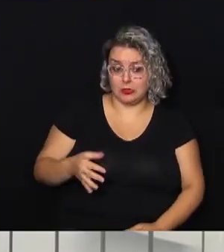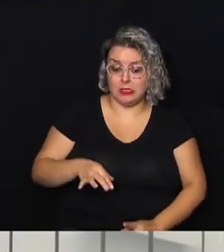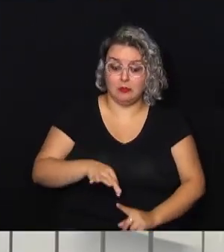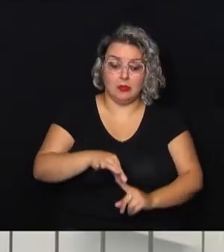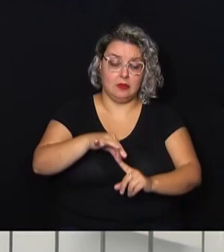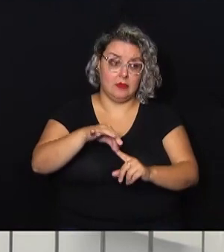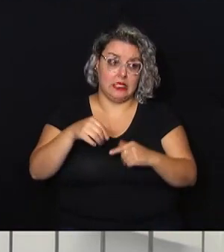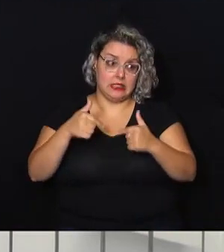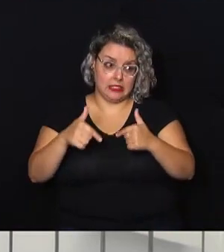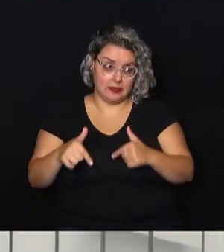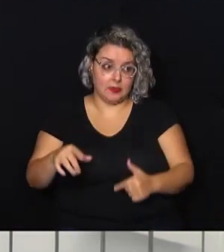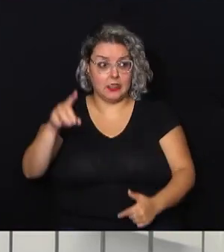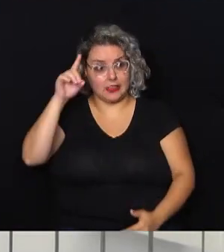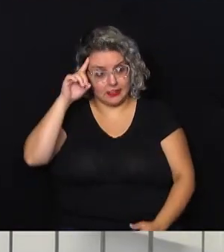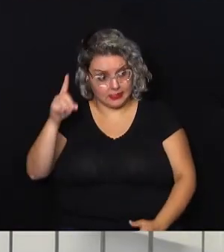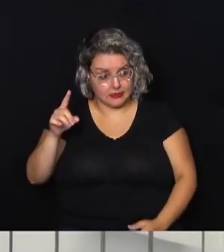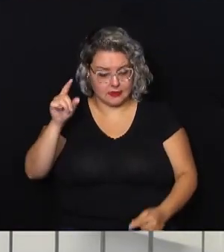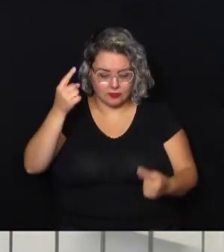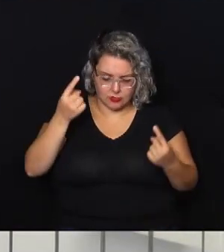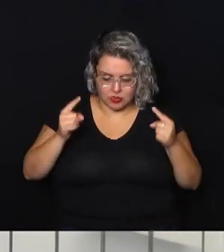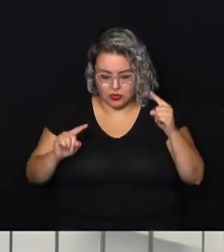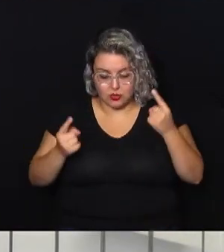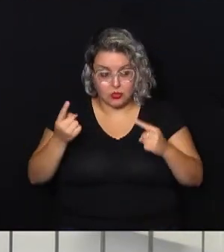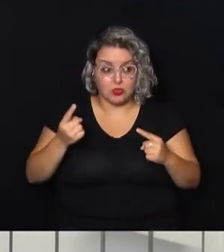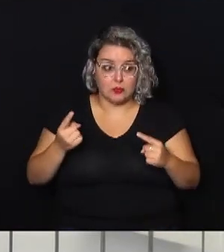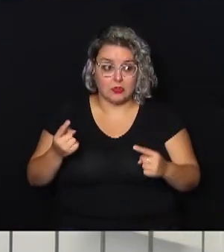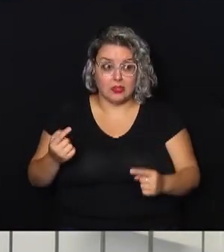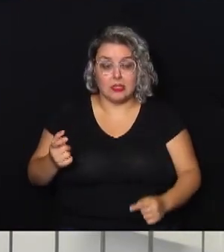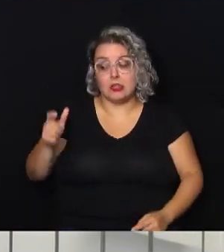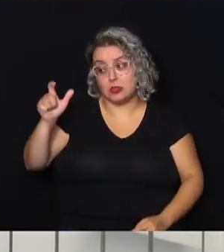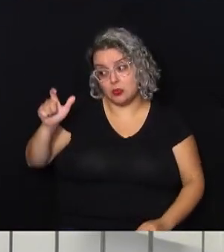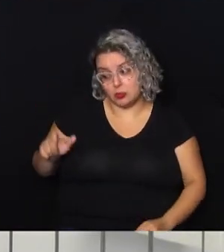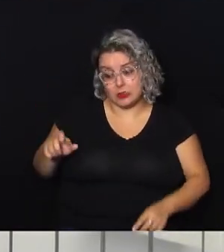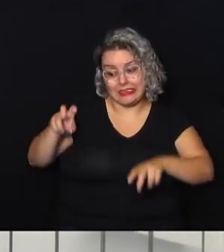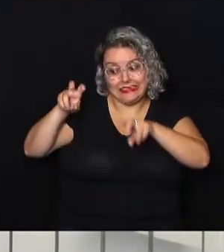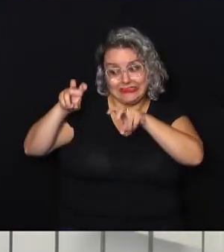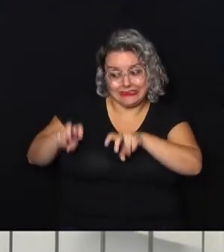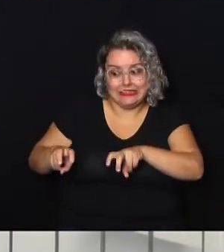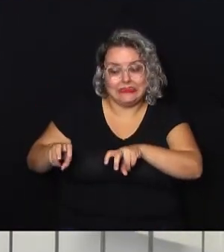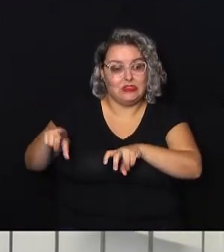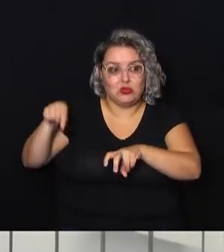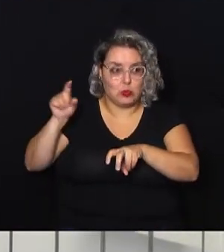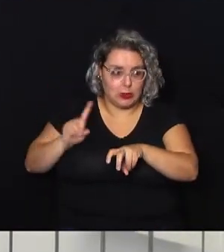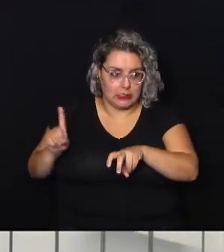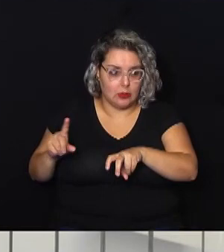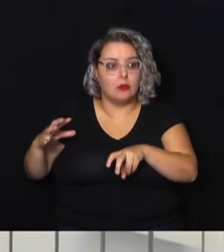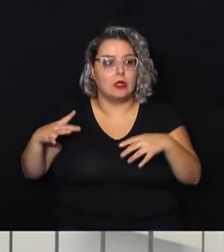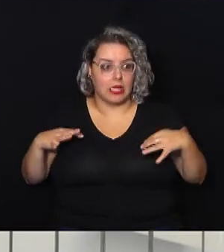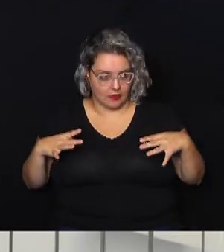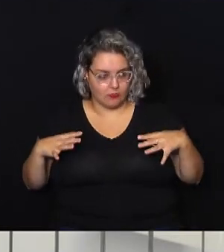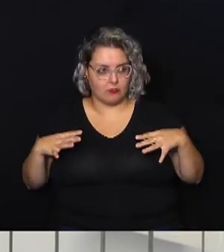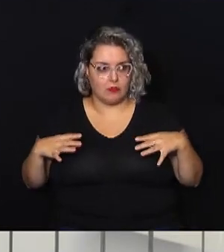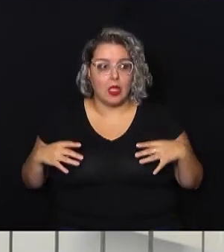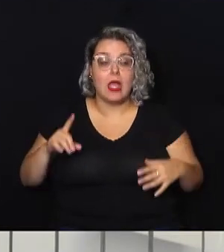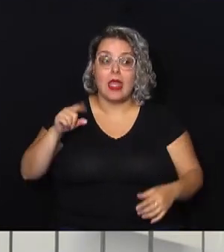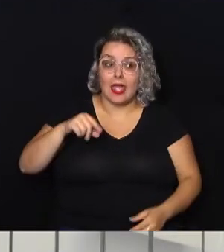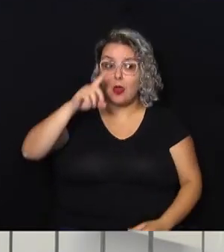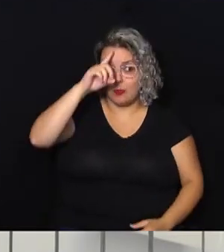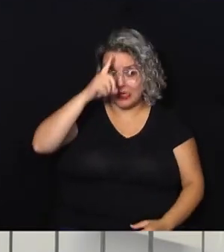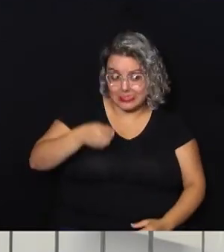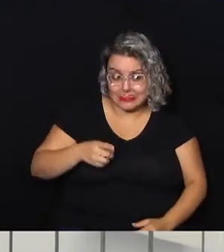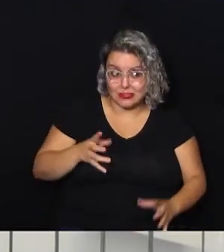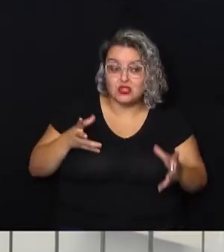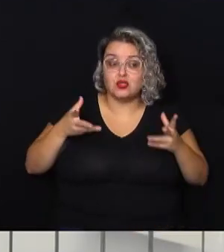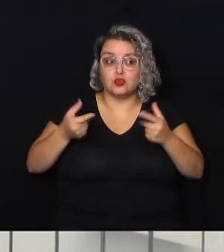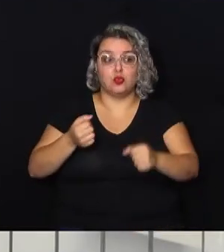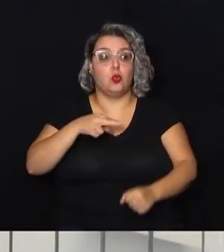trabalhar nestas datas de carnaval e o colega que senta ao lado dele, não, ele quer folgar. É uma decisão